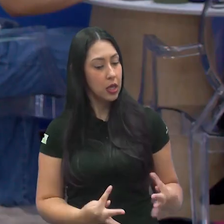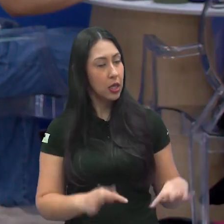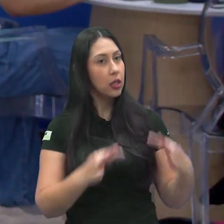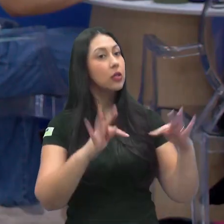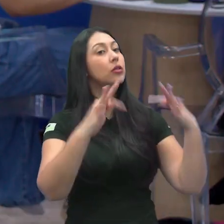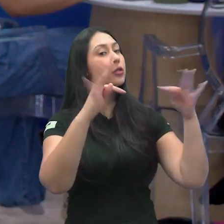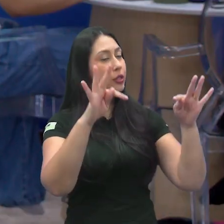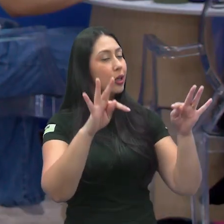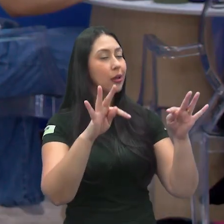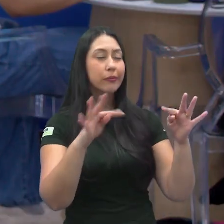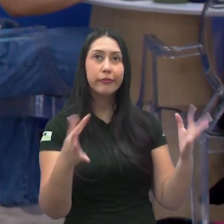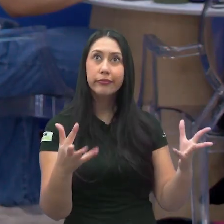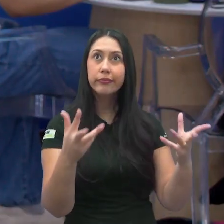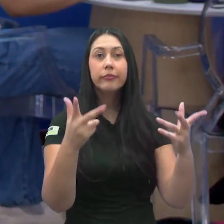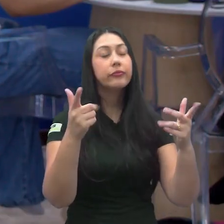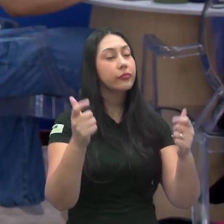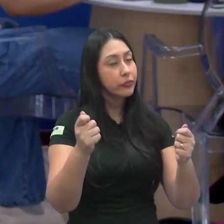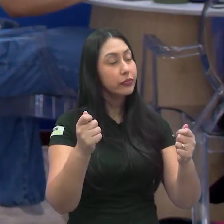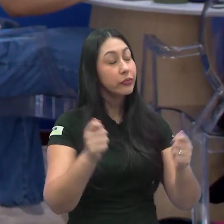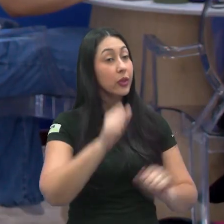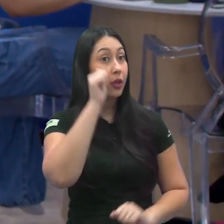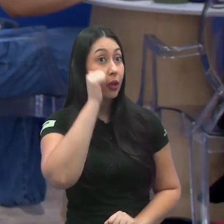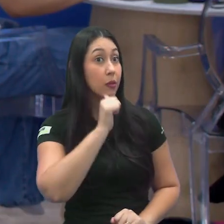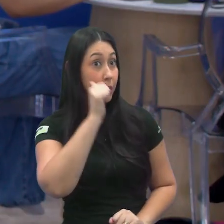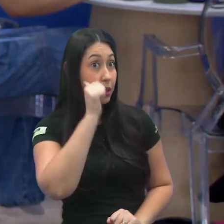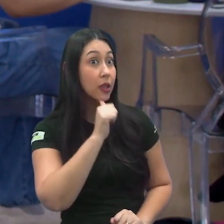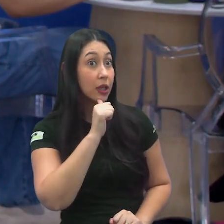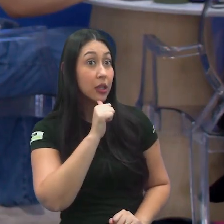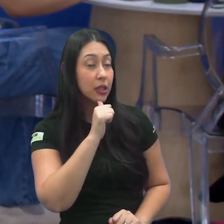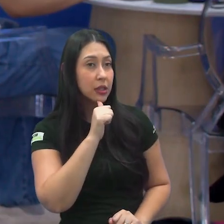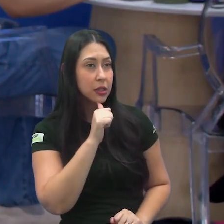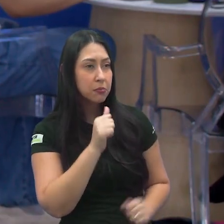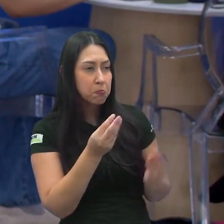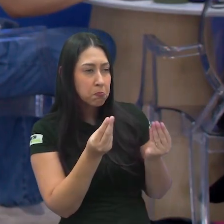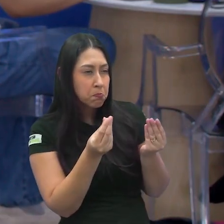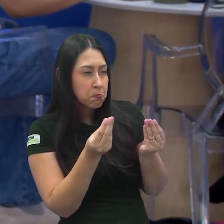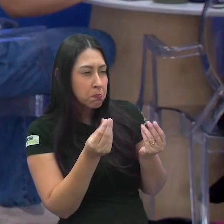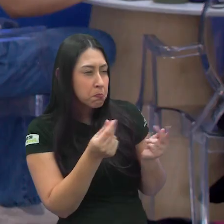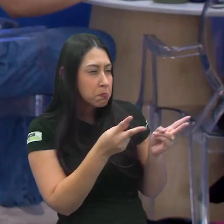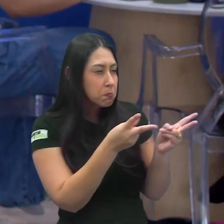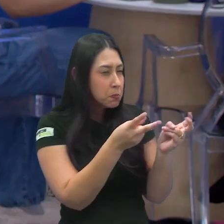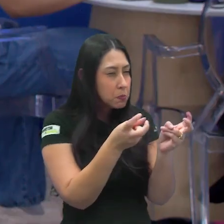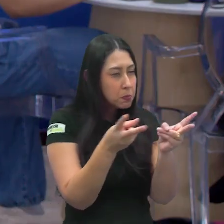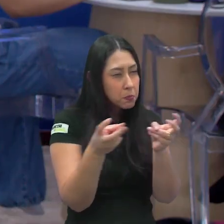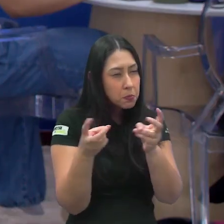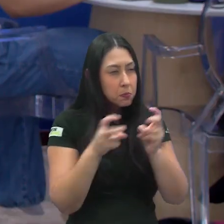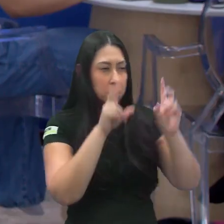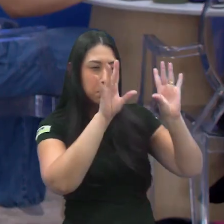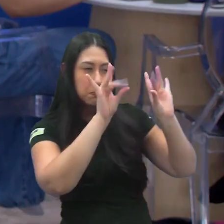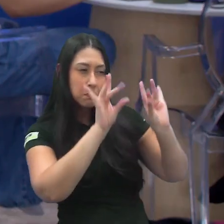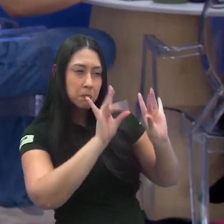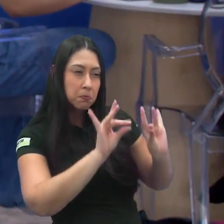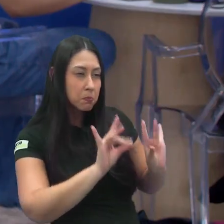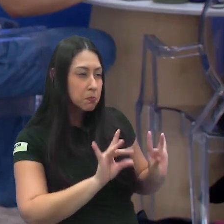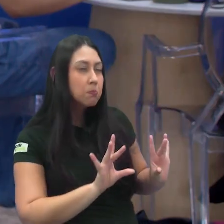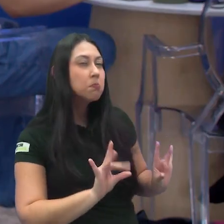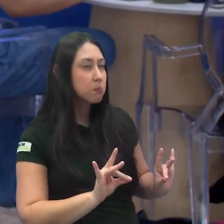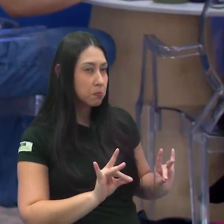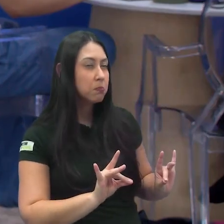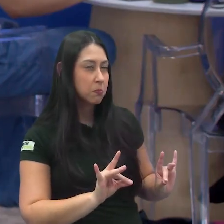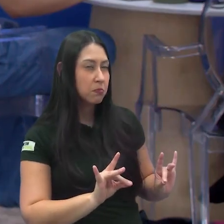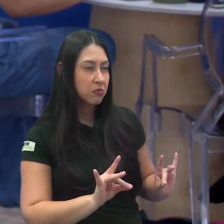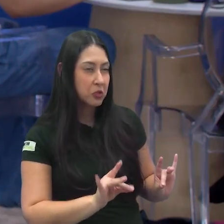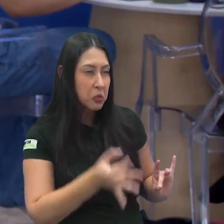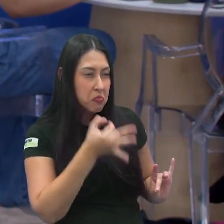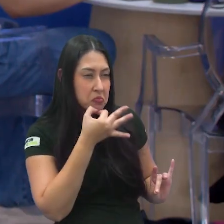mulheres na liderança, é muito grandioso. Eu creio que as mulheres, elas têm um olhar muito aguçado para todos os